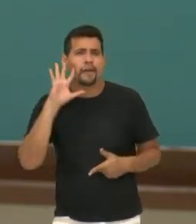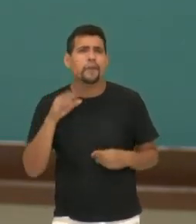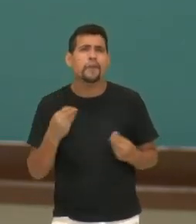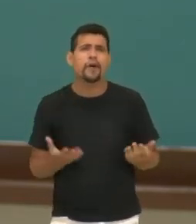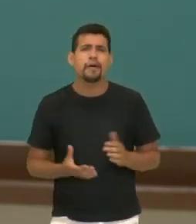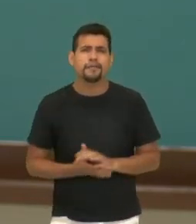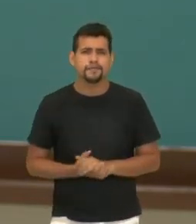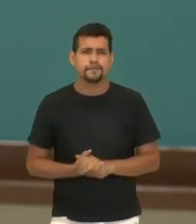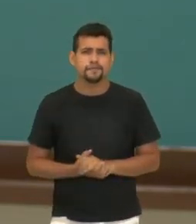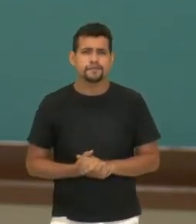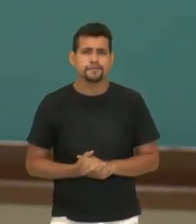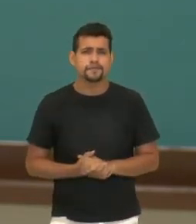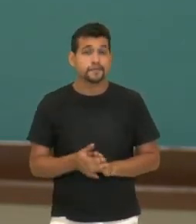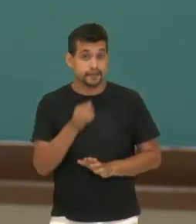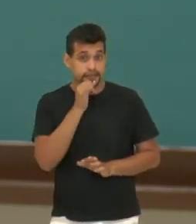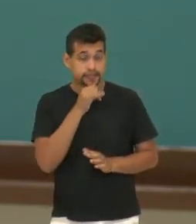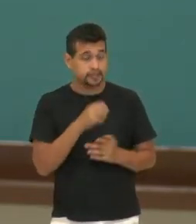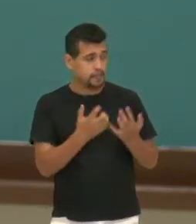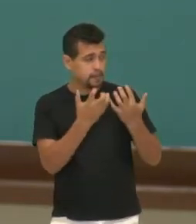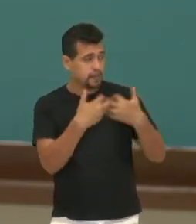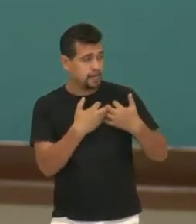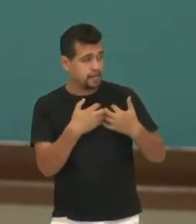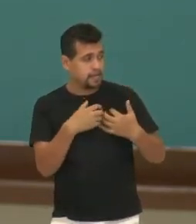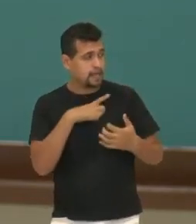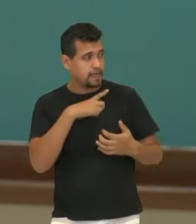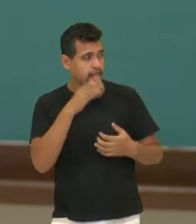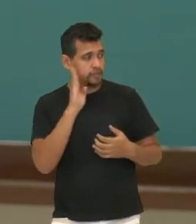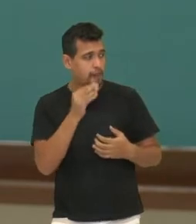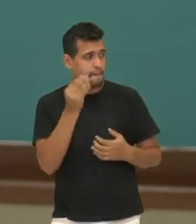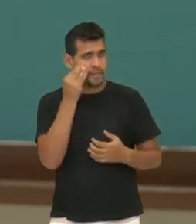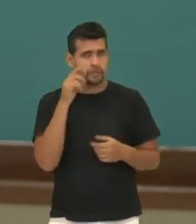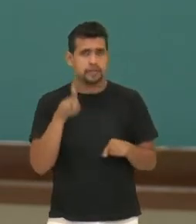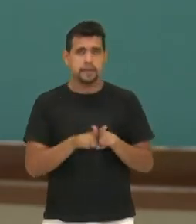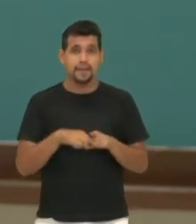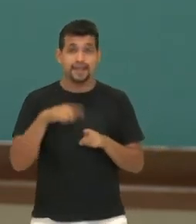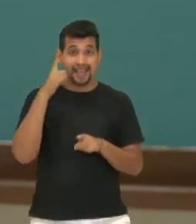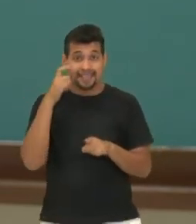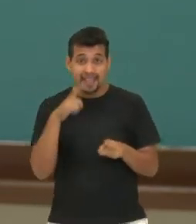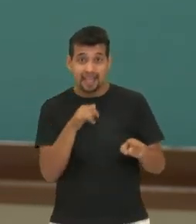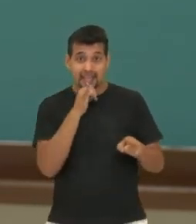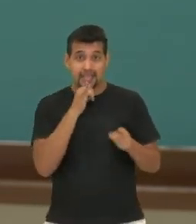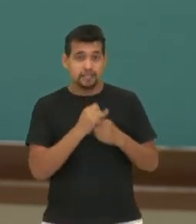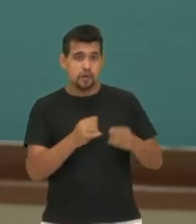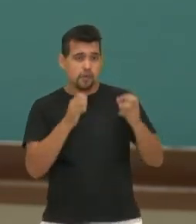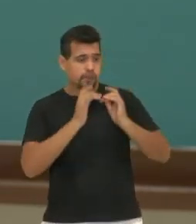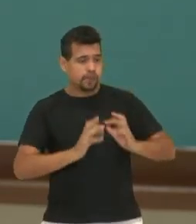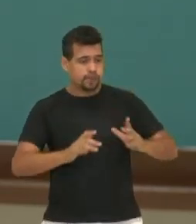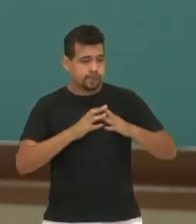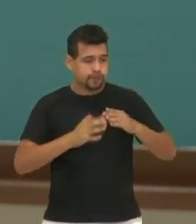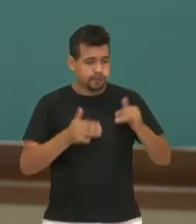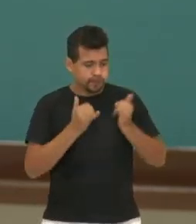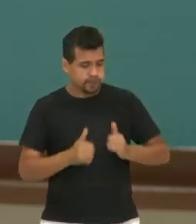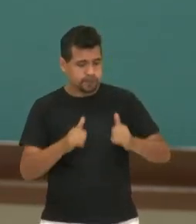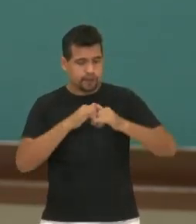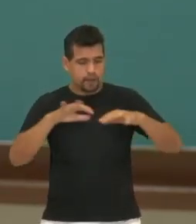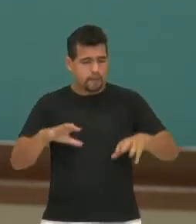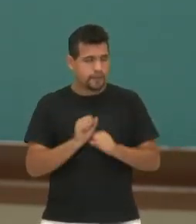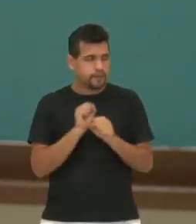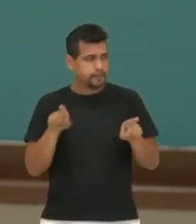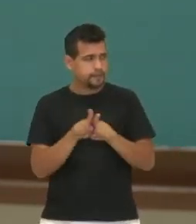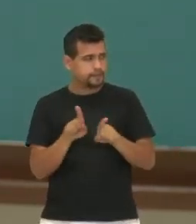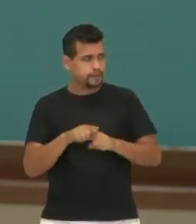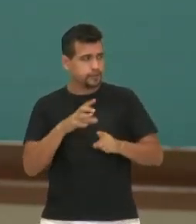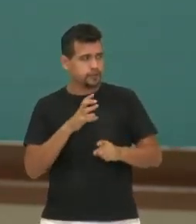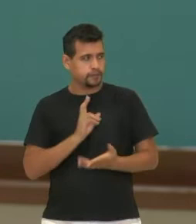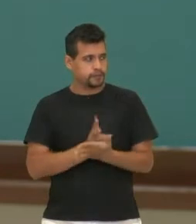clássica? A mecânica clássica previu, pensou na ideia de a emissão de energia e absorção ser de